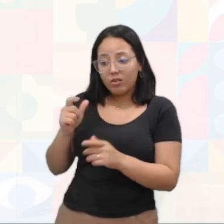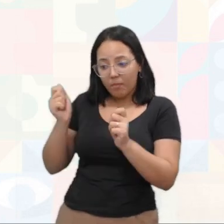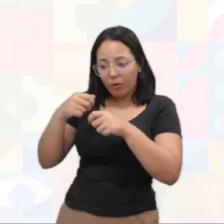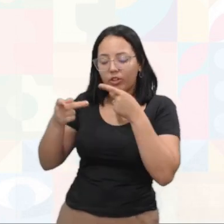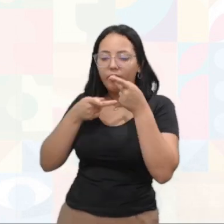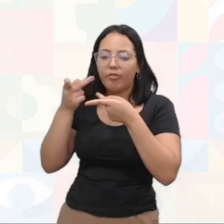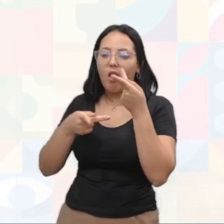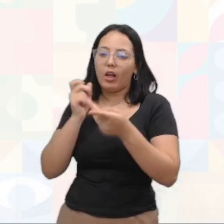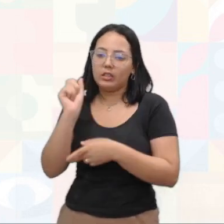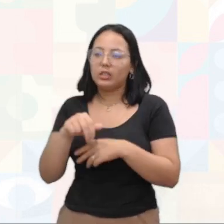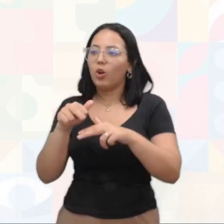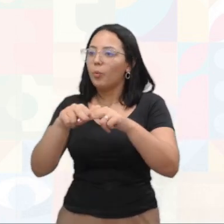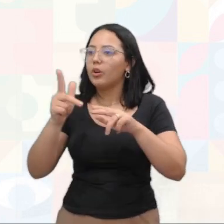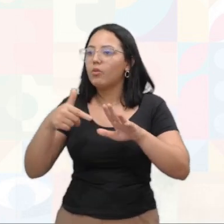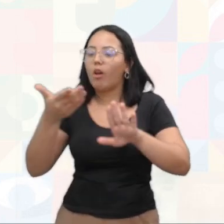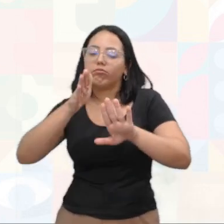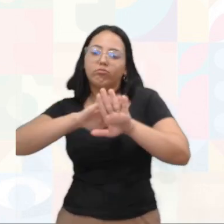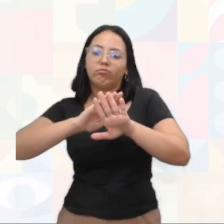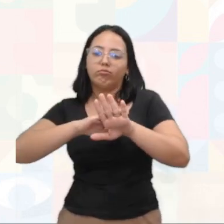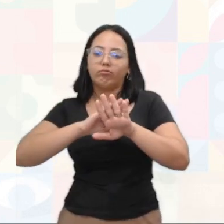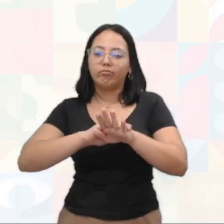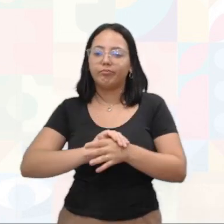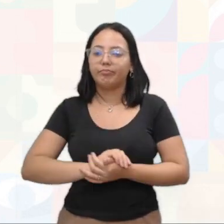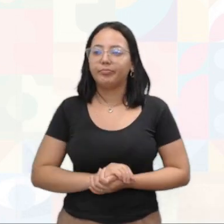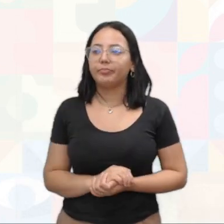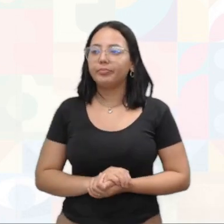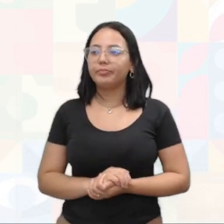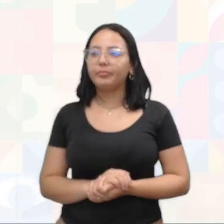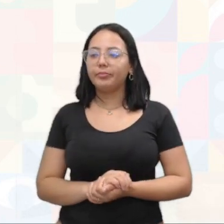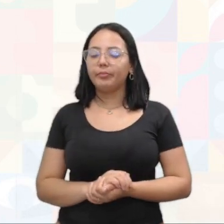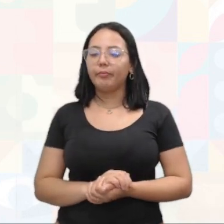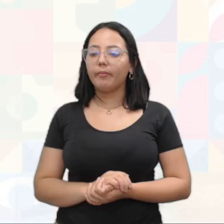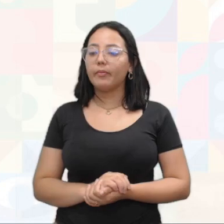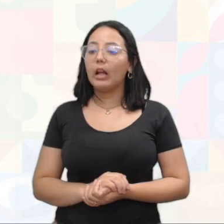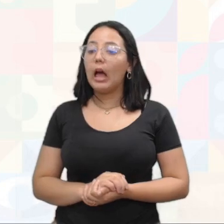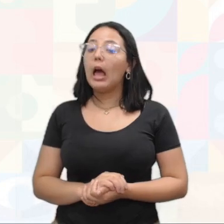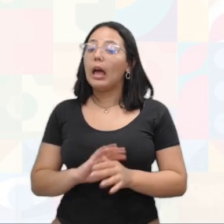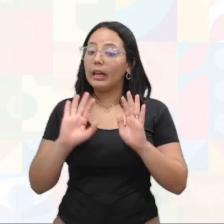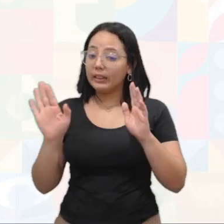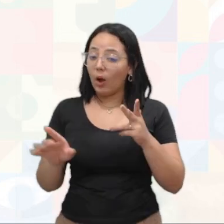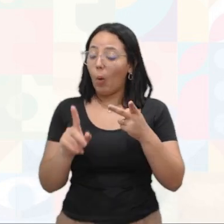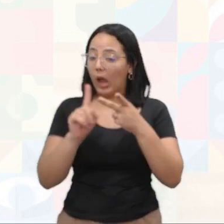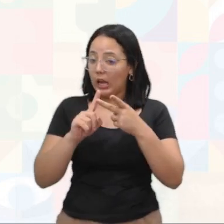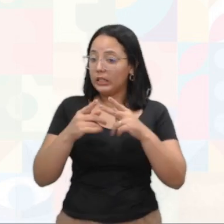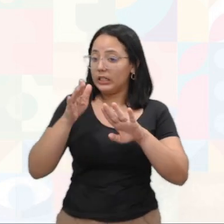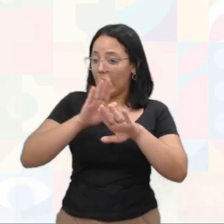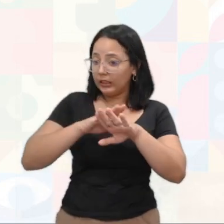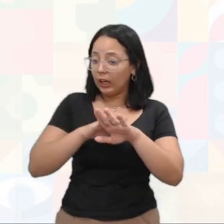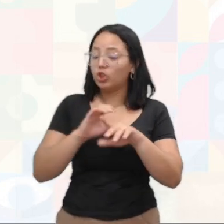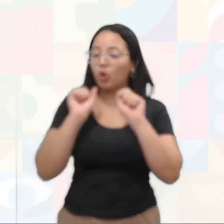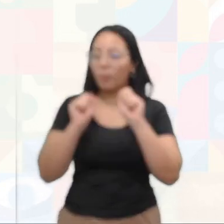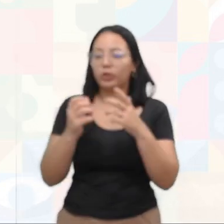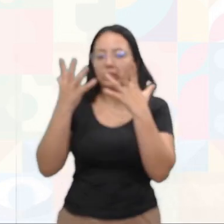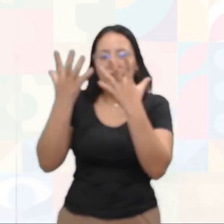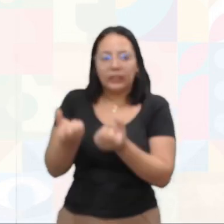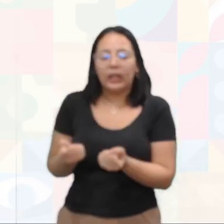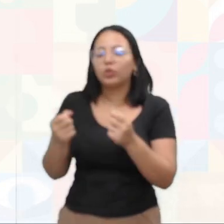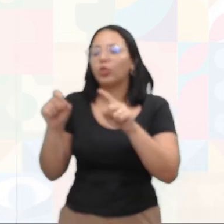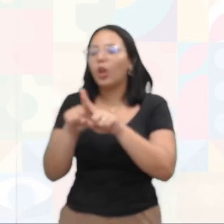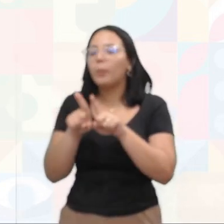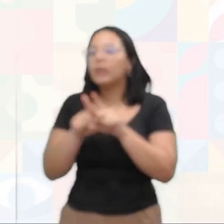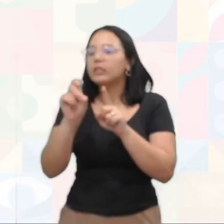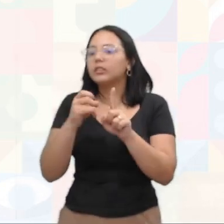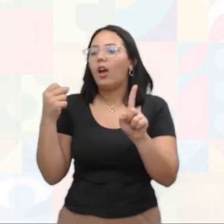o consentimento. Então, é o consentimento implícito. Então, o consentimento implícito pode ser adotado também no caso de